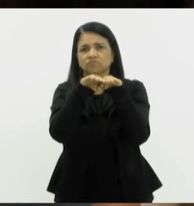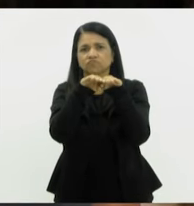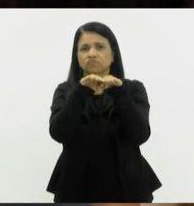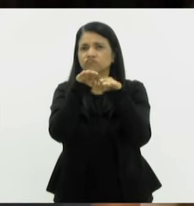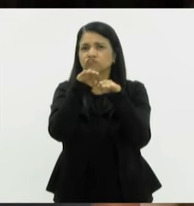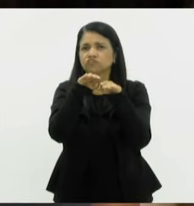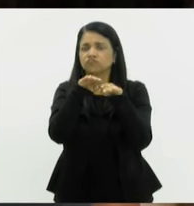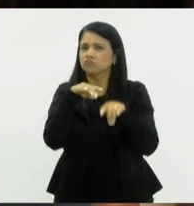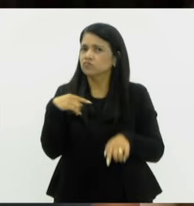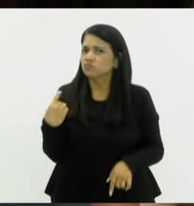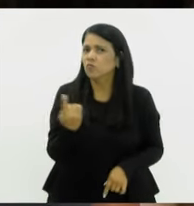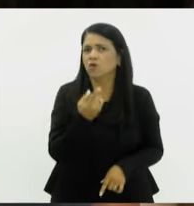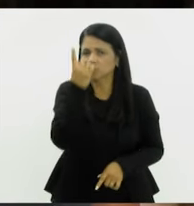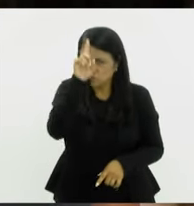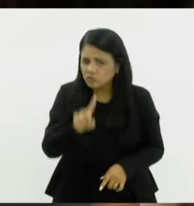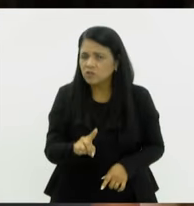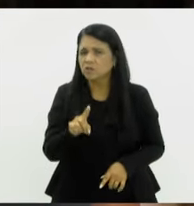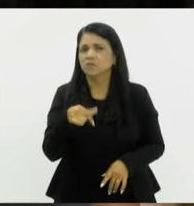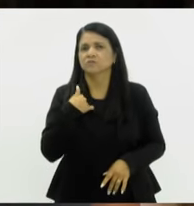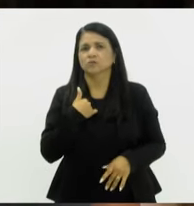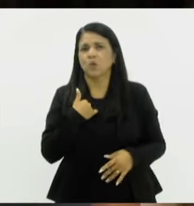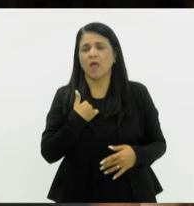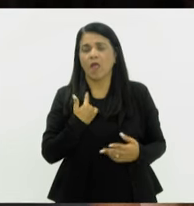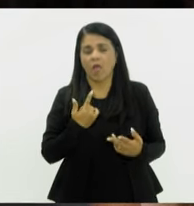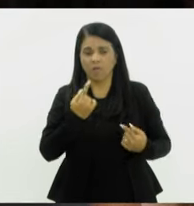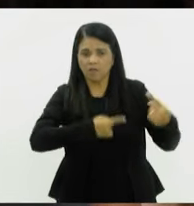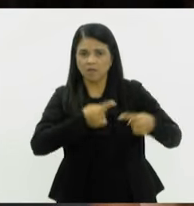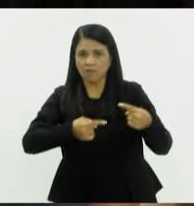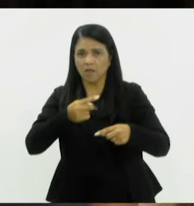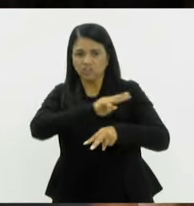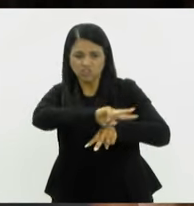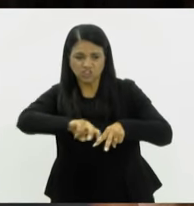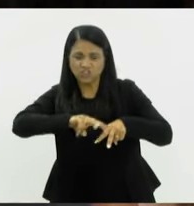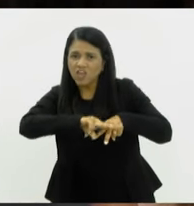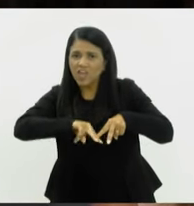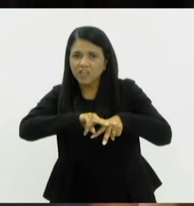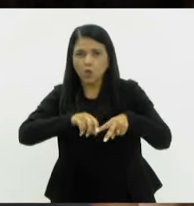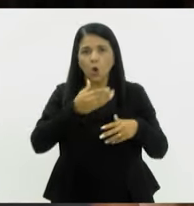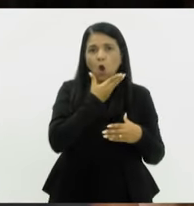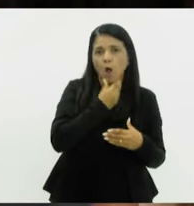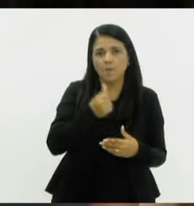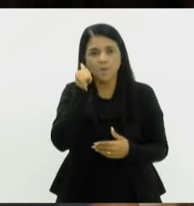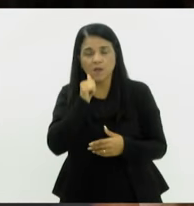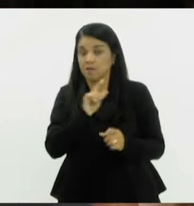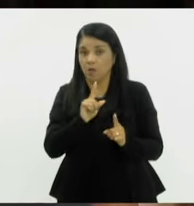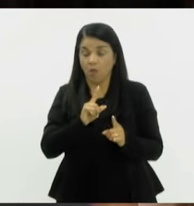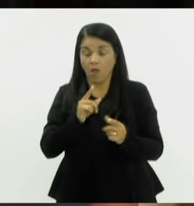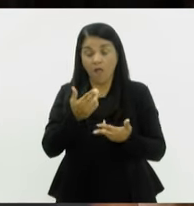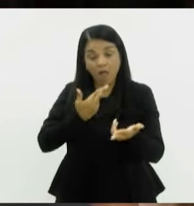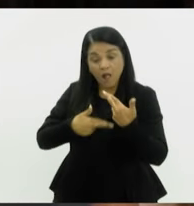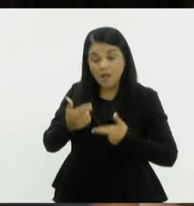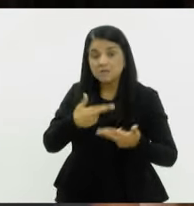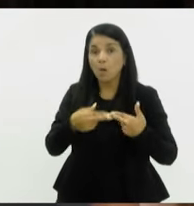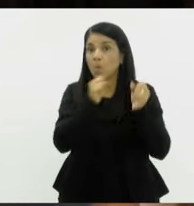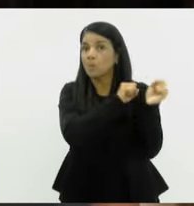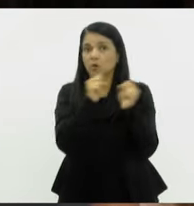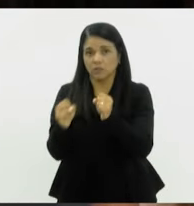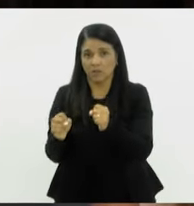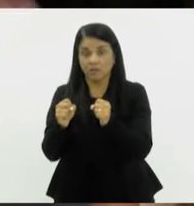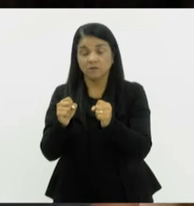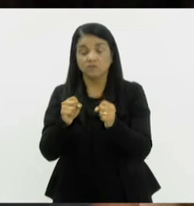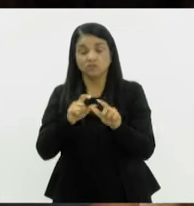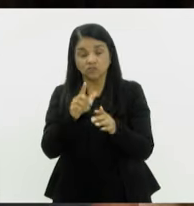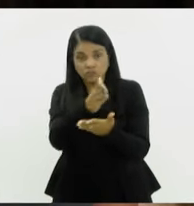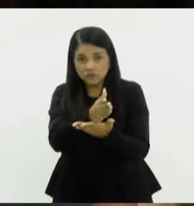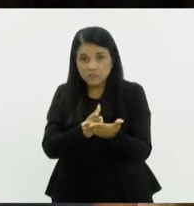aqui nós não estamos discutindo confronto entre gêneros nós estamos discutindo relação de poder que na divisão sexual do trabalho